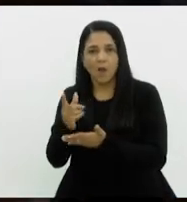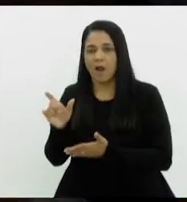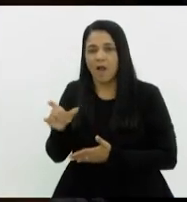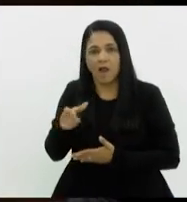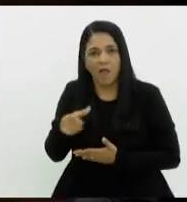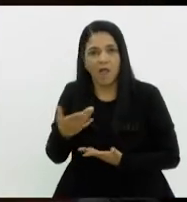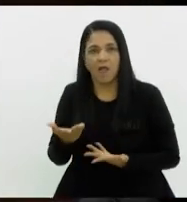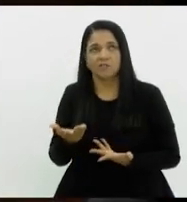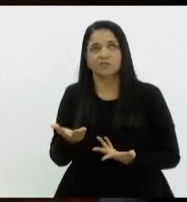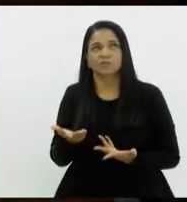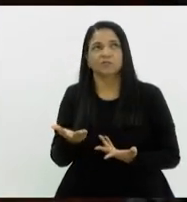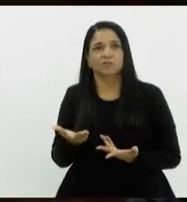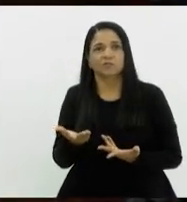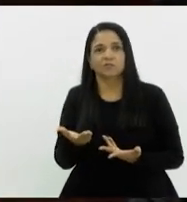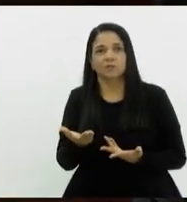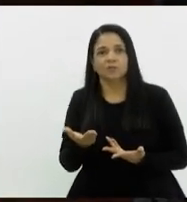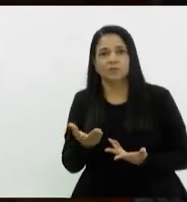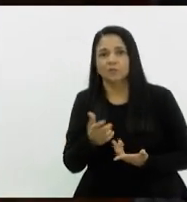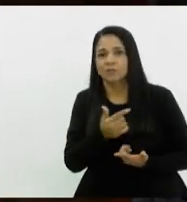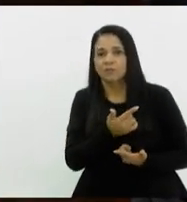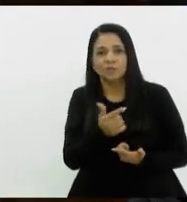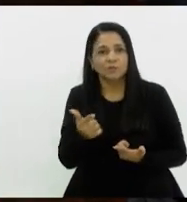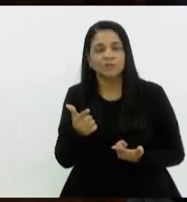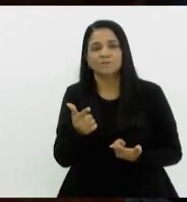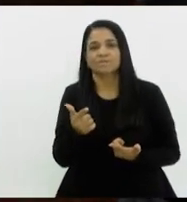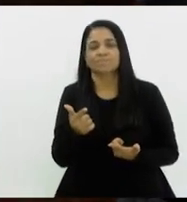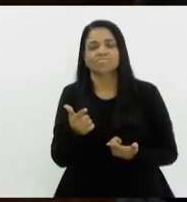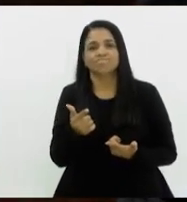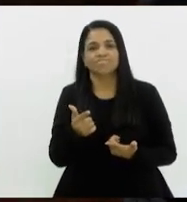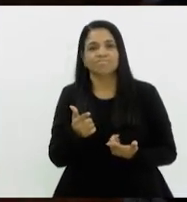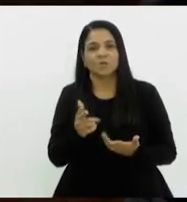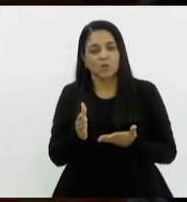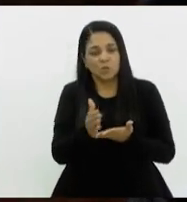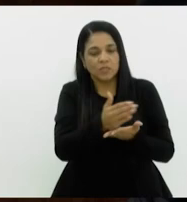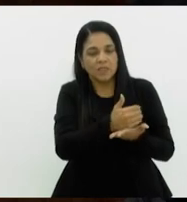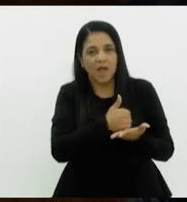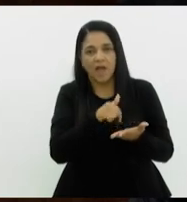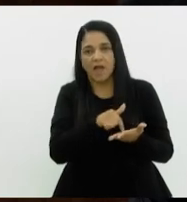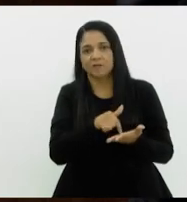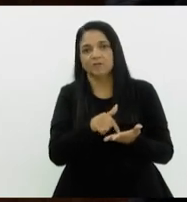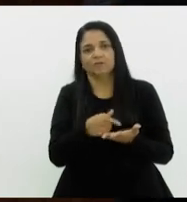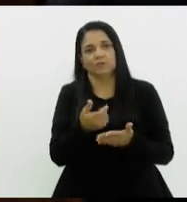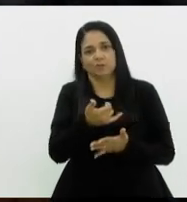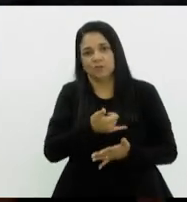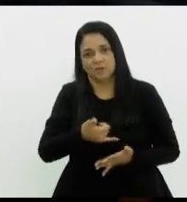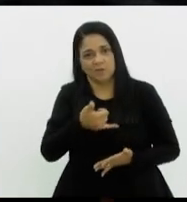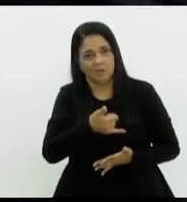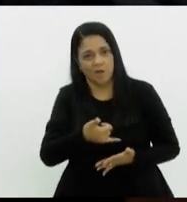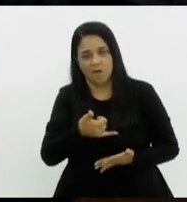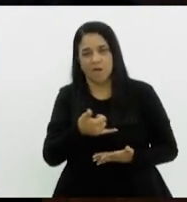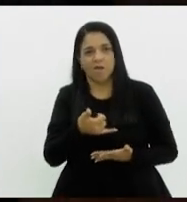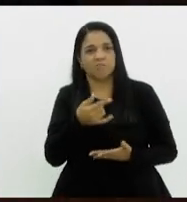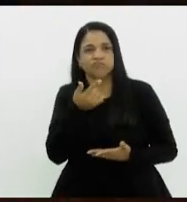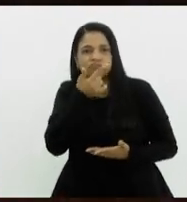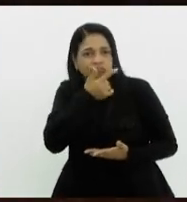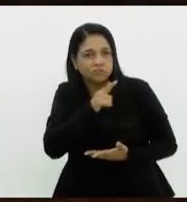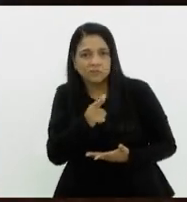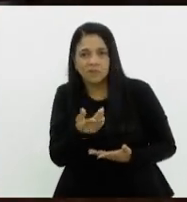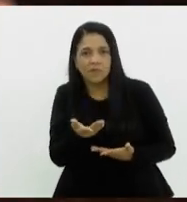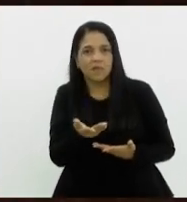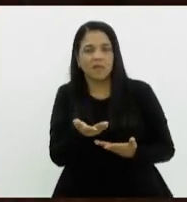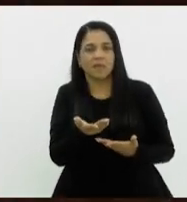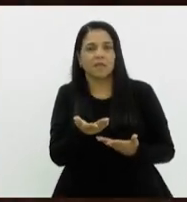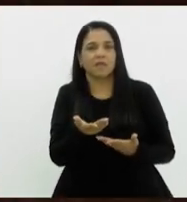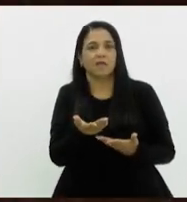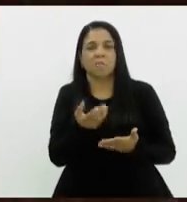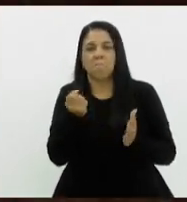créditos, não conseguem manter os ativos ali, os dados móveis em seus celulares, enfim, seja lá da